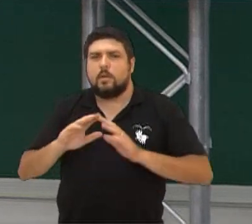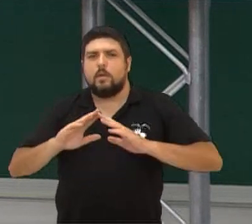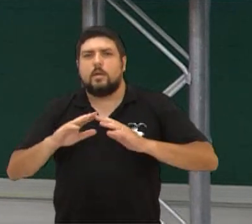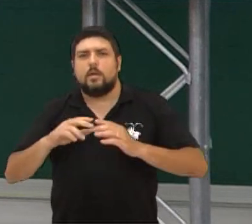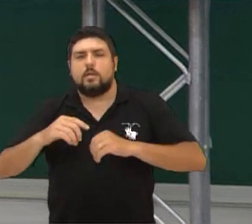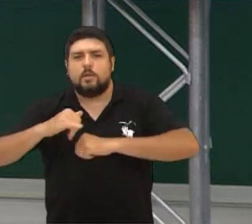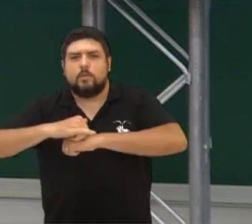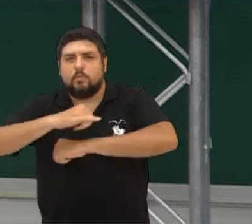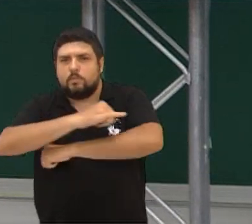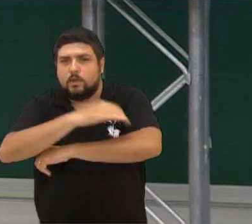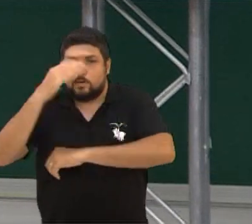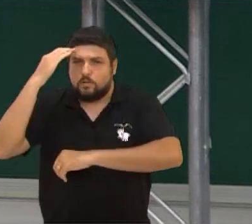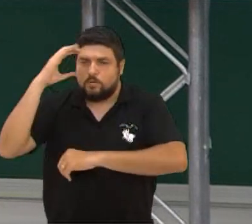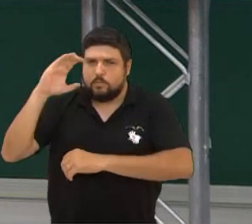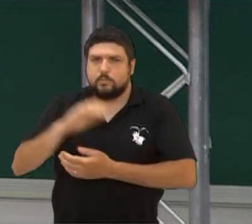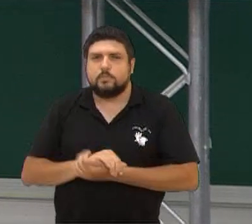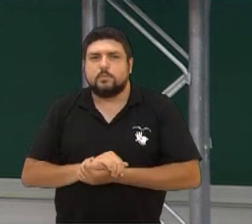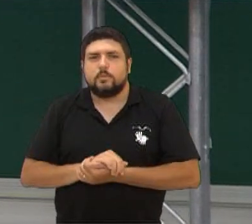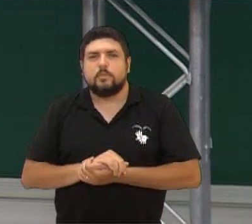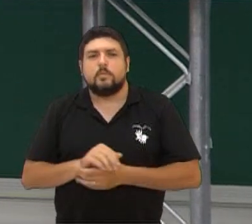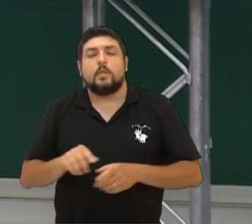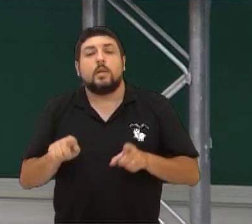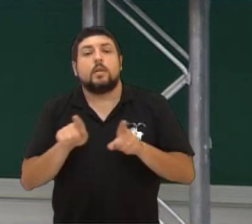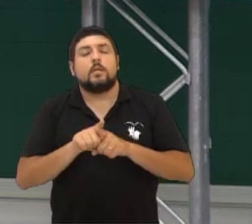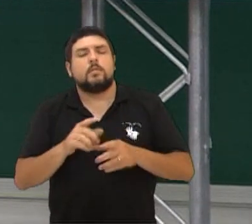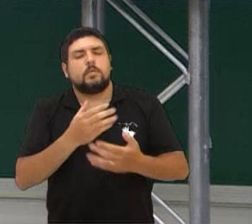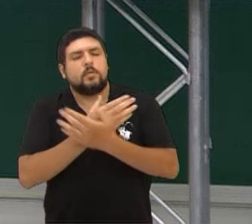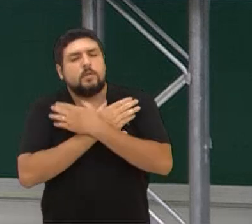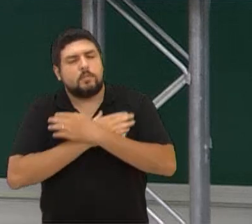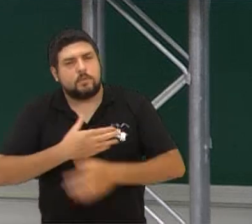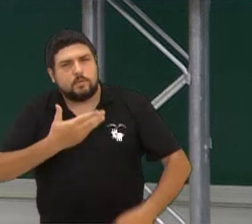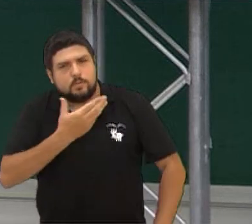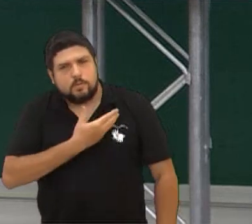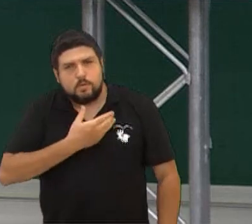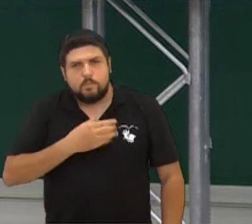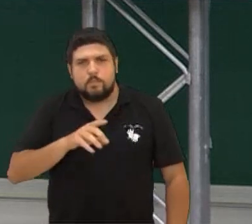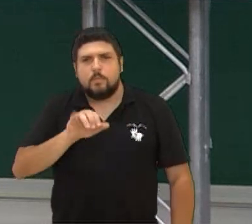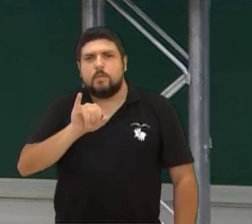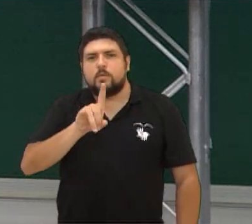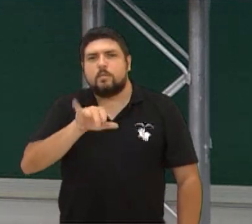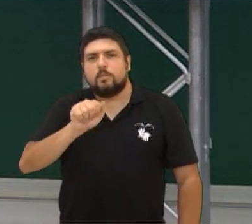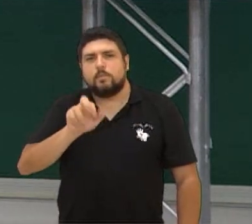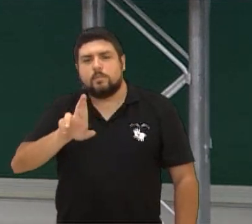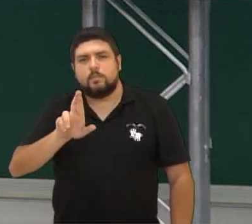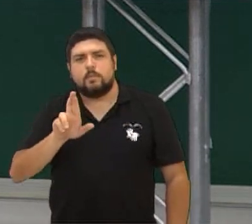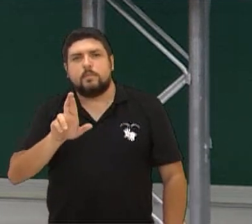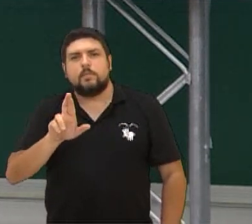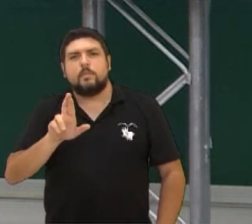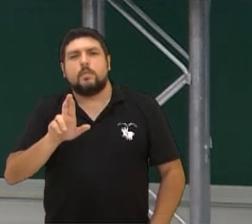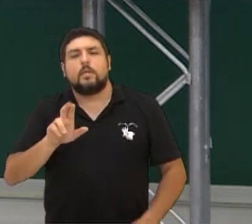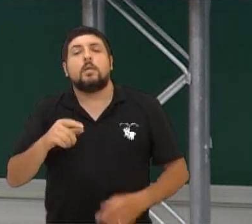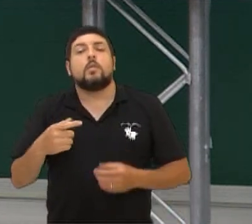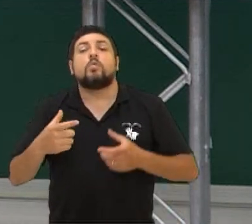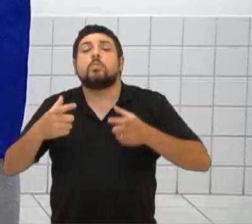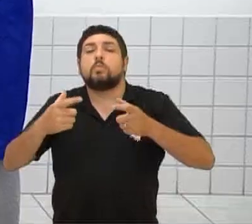de Curitiba. E um abraço para o nosso amigo Idimar, lá da Guarda